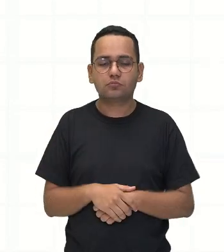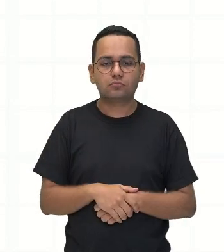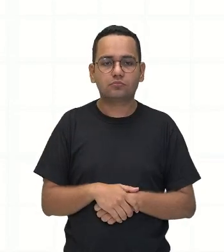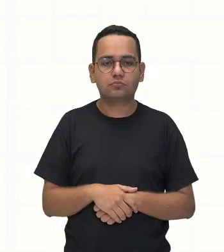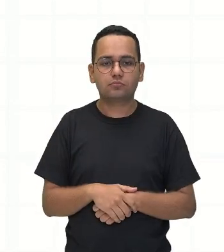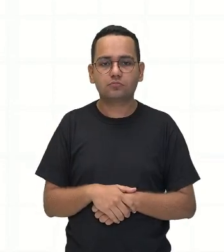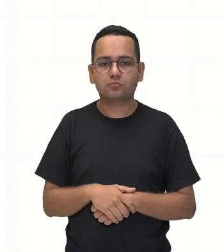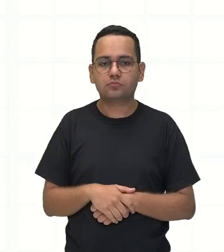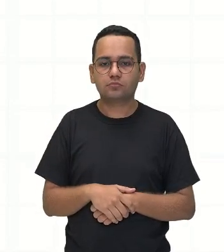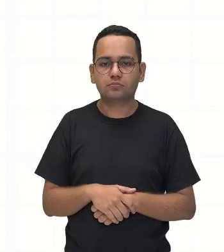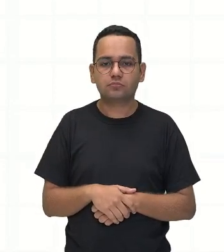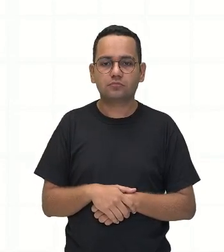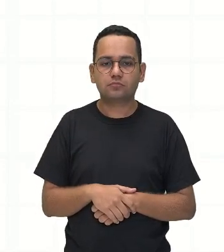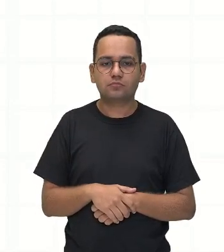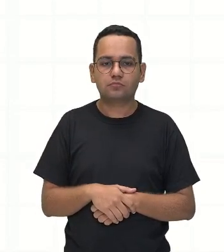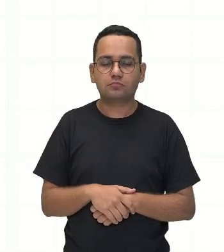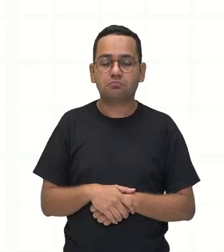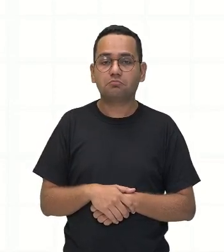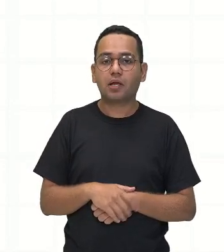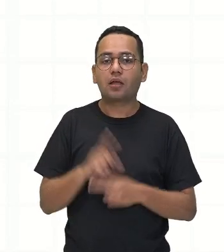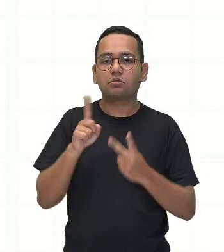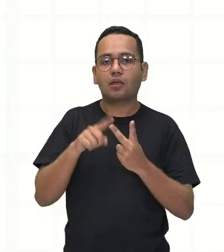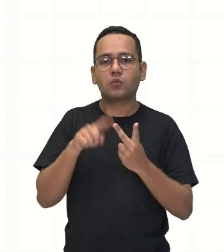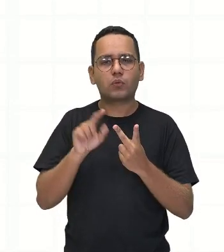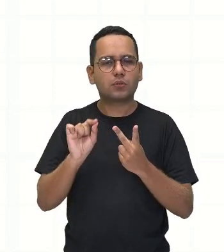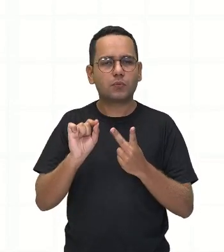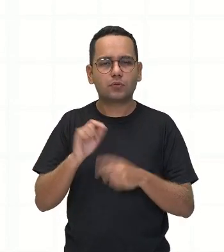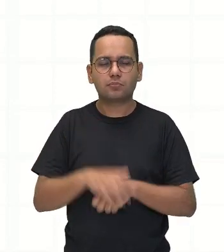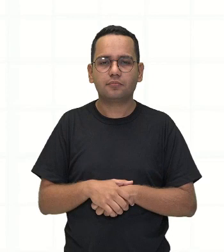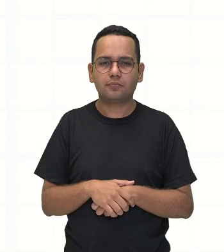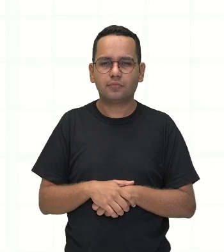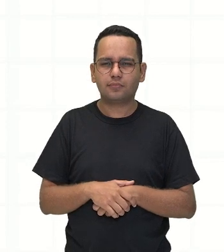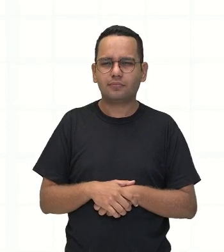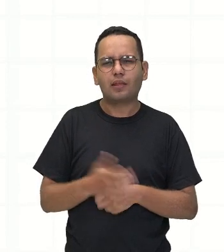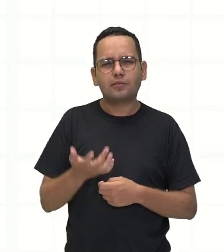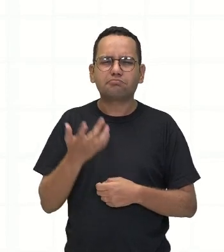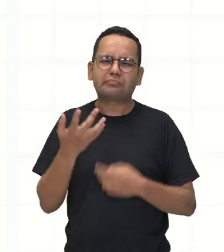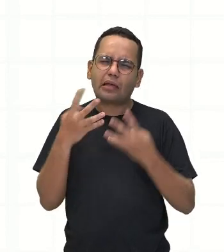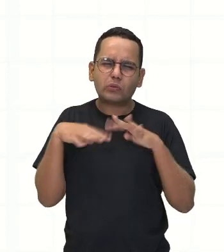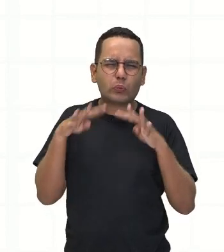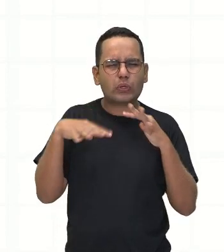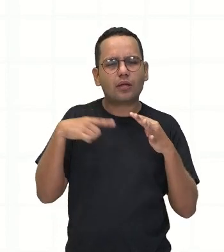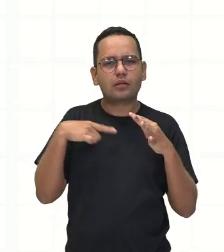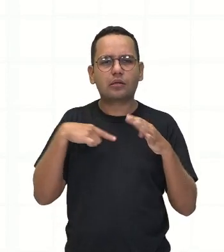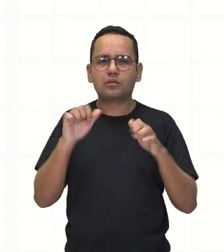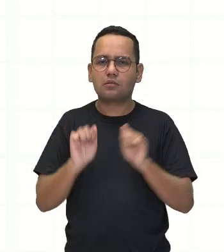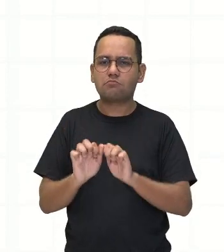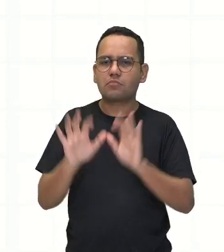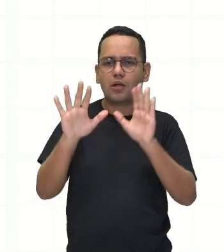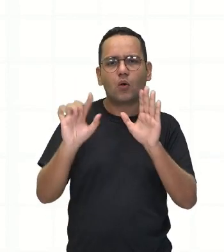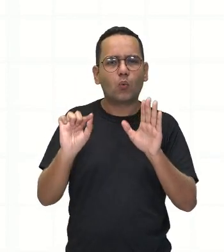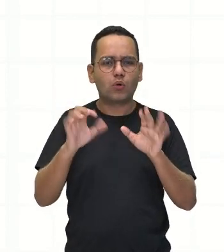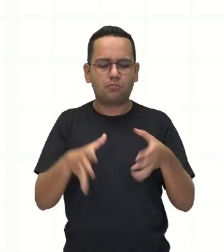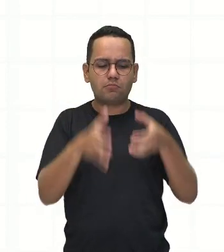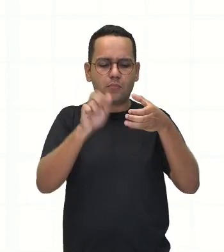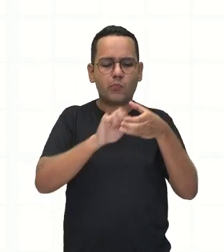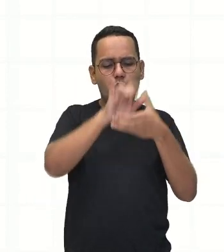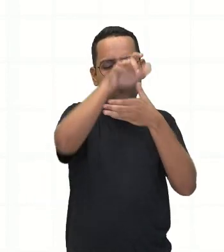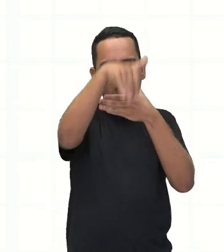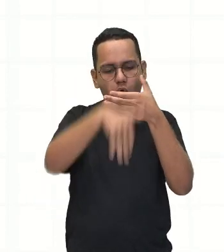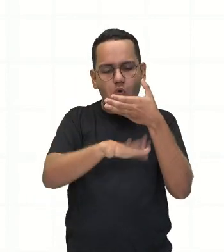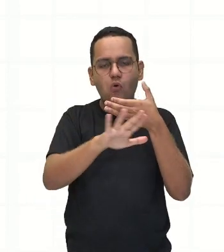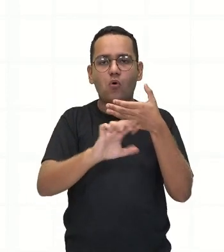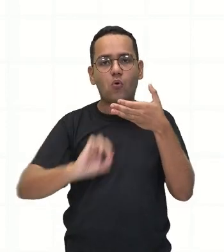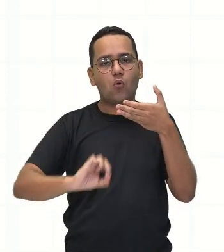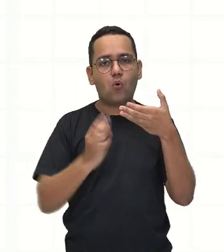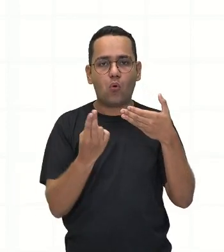tratamos de fontes naturais, nós temos aí uma relação daqueles poluentes atmosféricos que podem ser causados por vulcões, né?